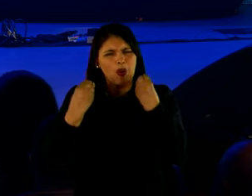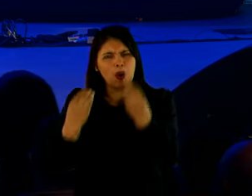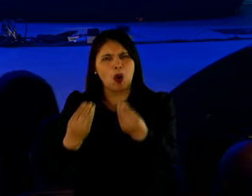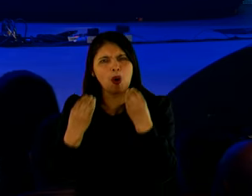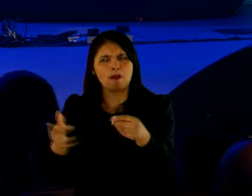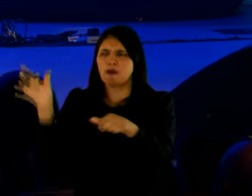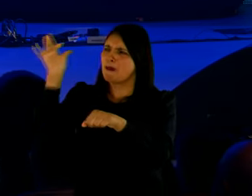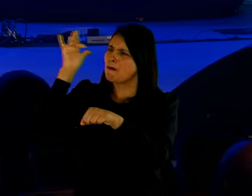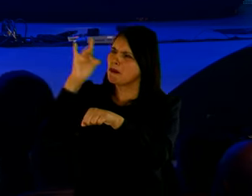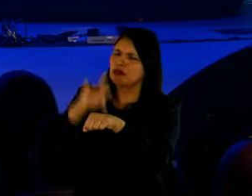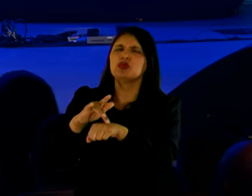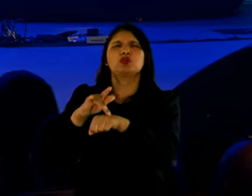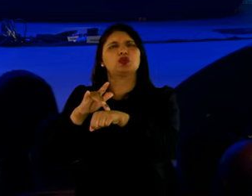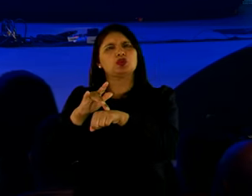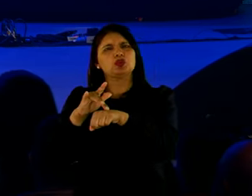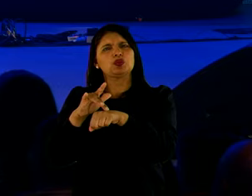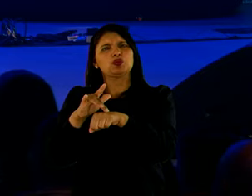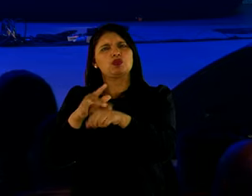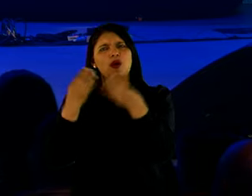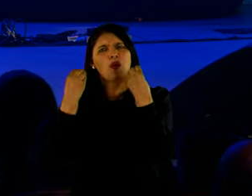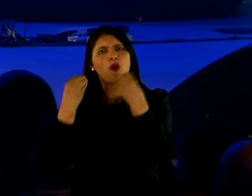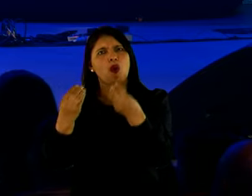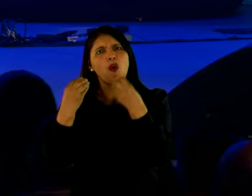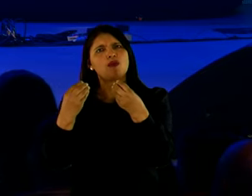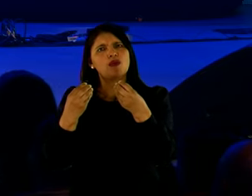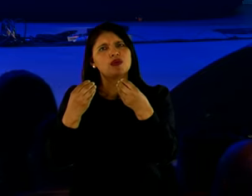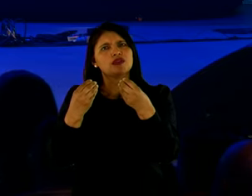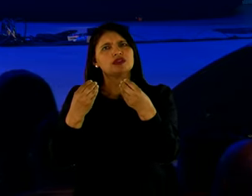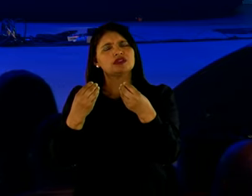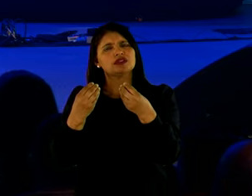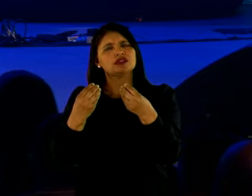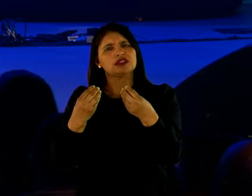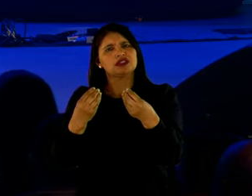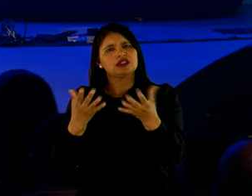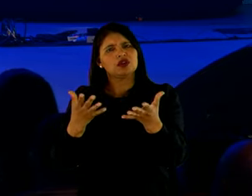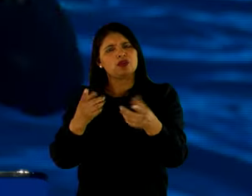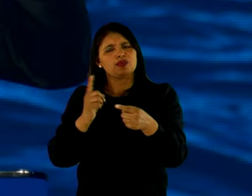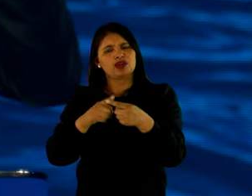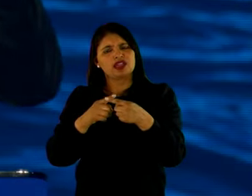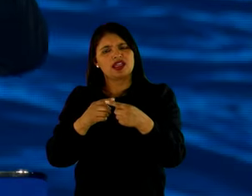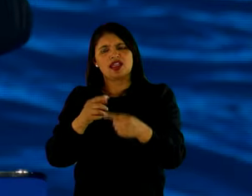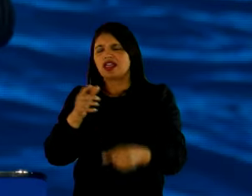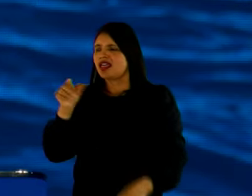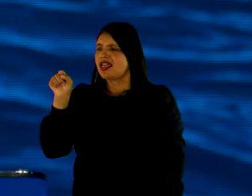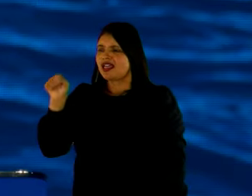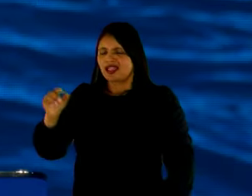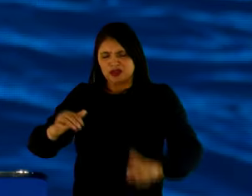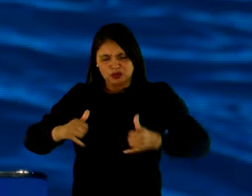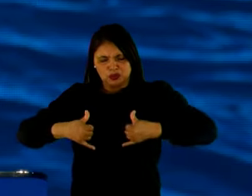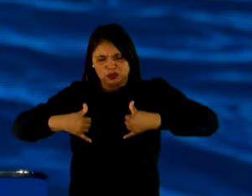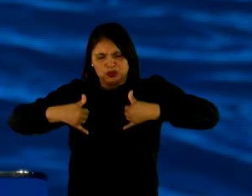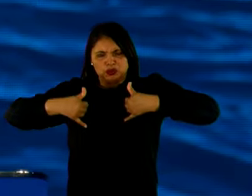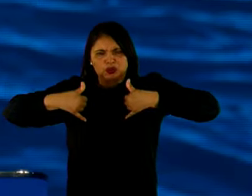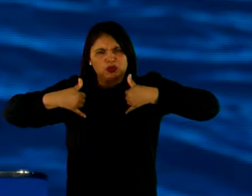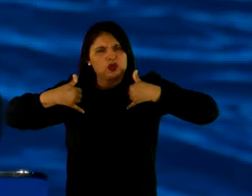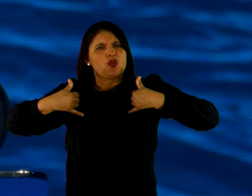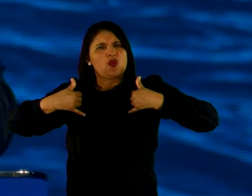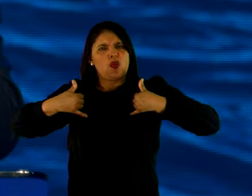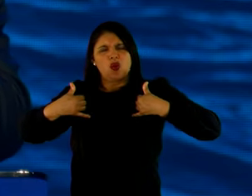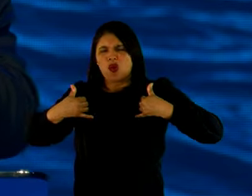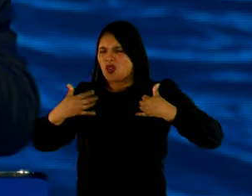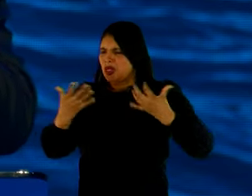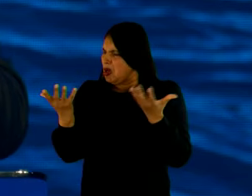um absurdo por causa do orgulho de ser exaltado, prepotente. Isso é um absurdo.